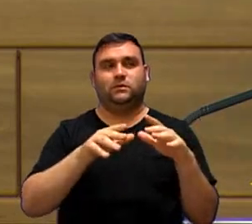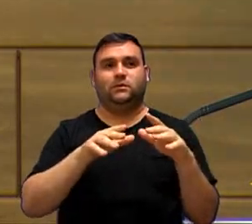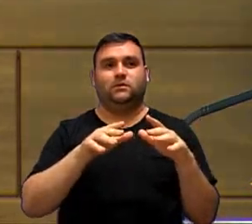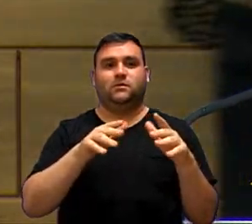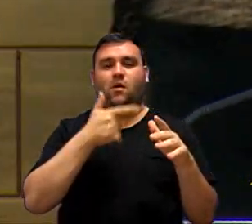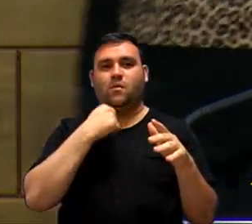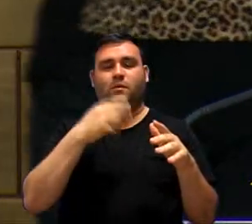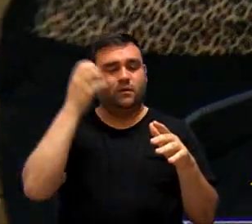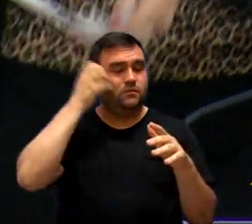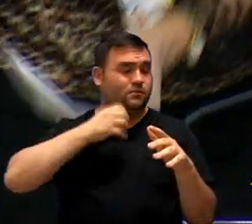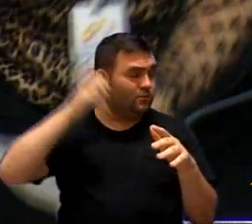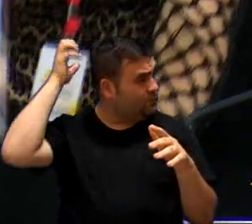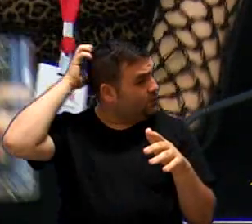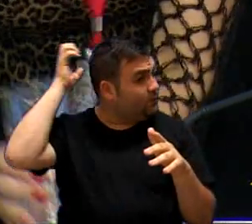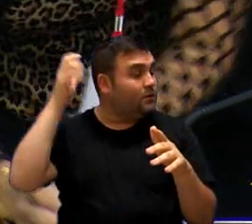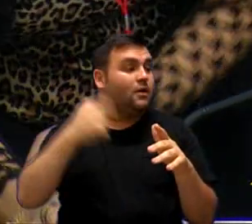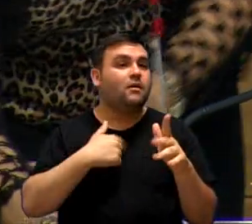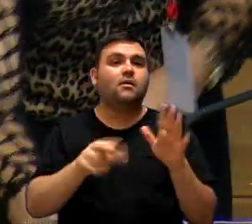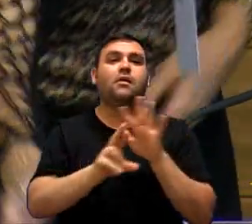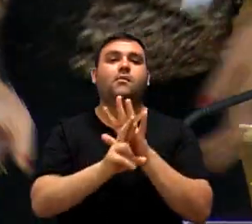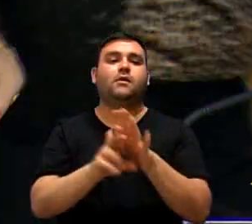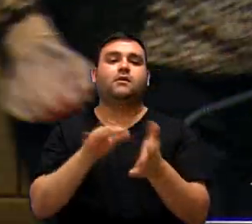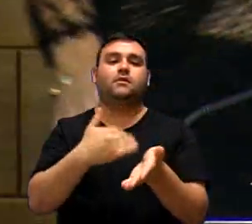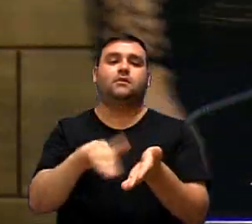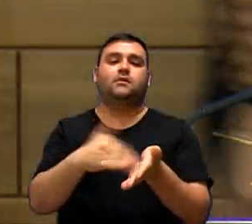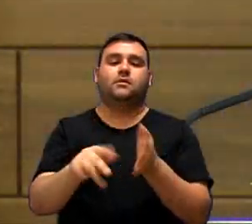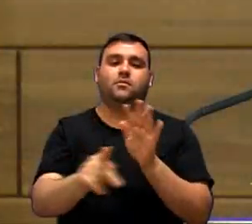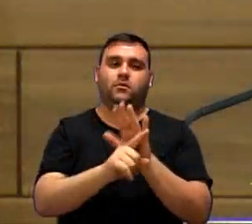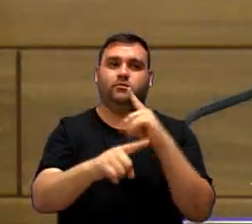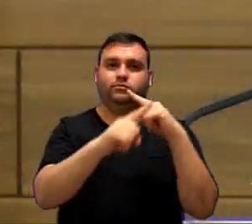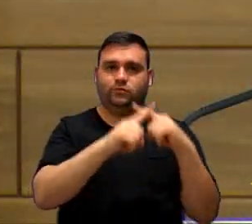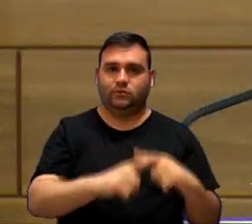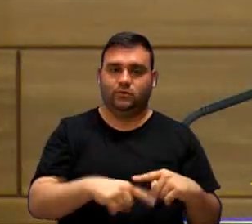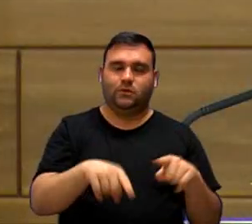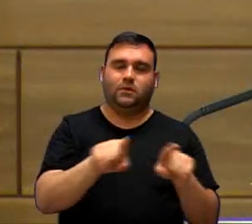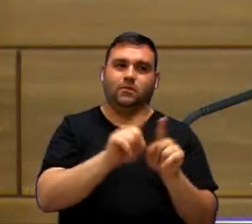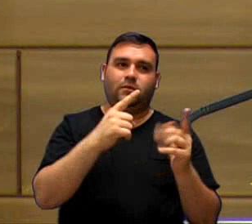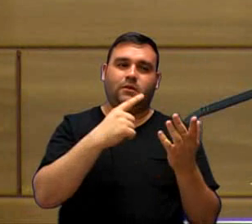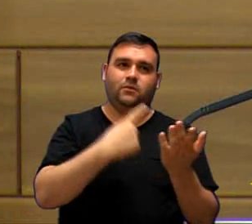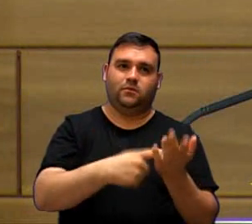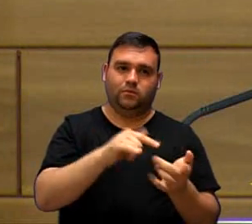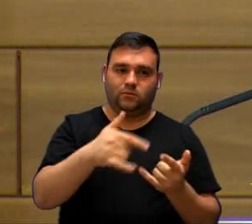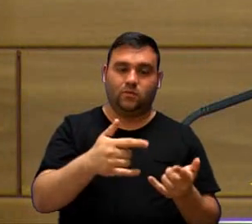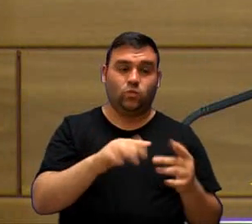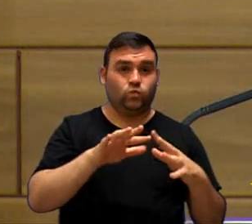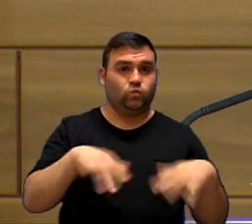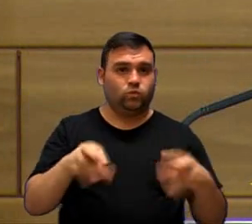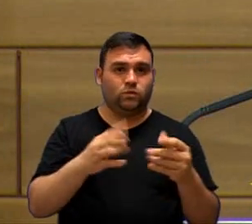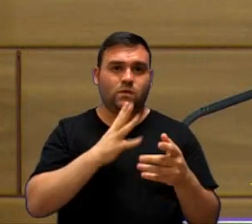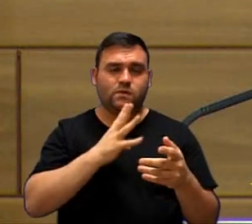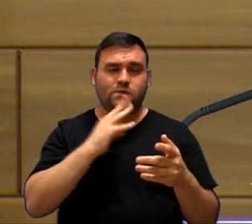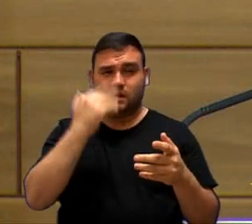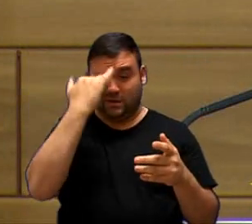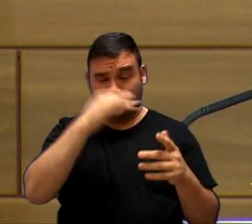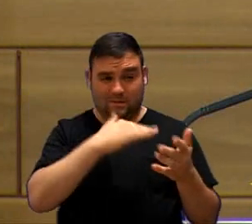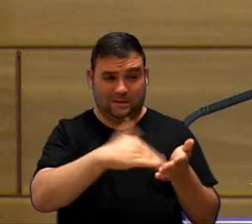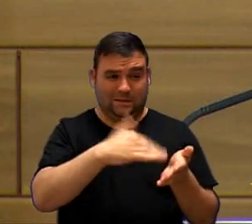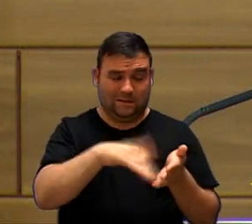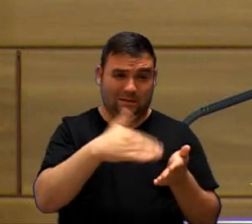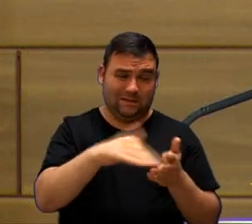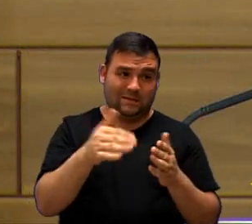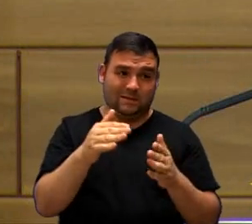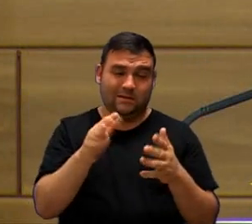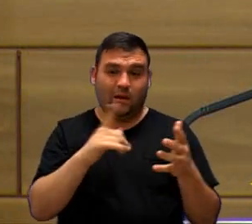Pérez. Estou representando a Secretaria de Licitações e Contrato. Como todos vocês sabem, é uma secretaria